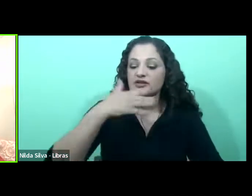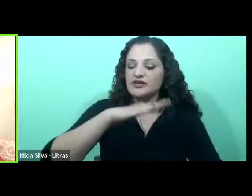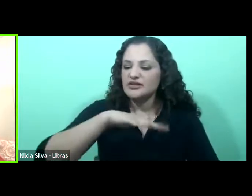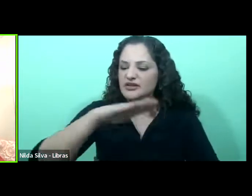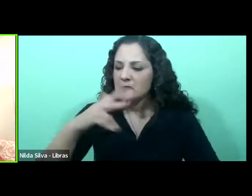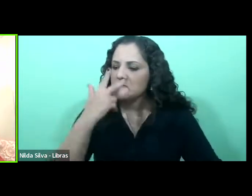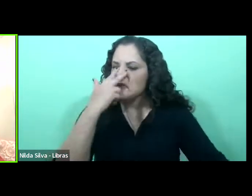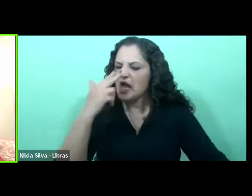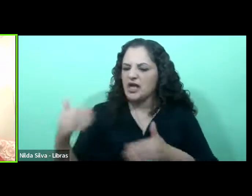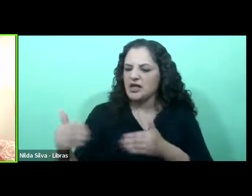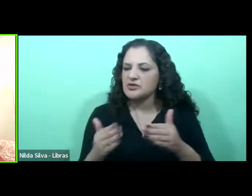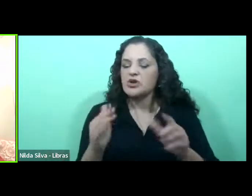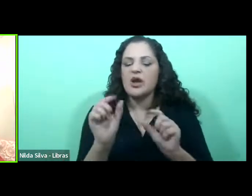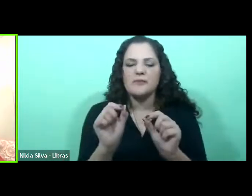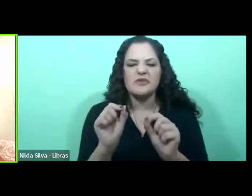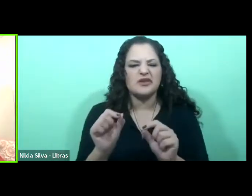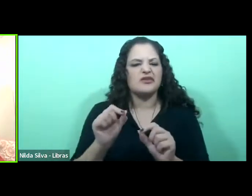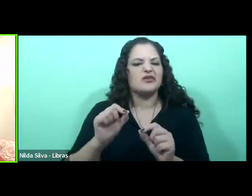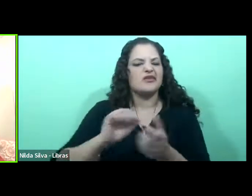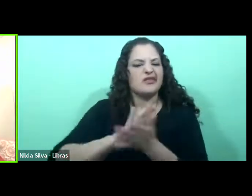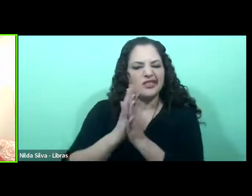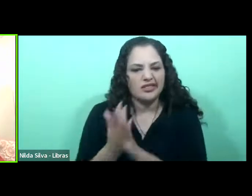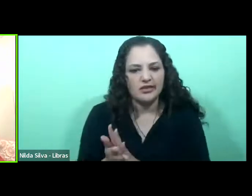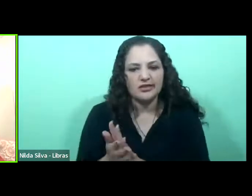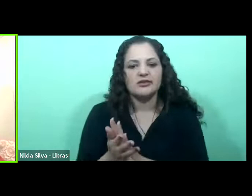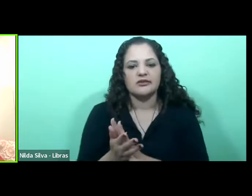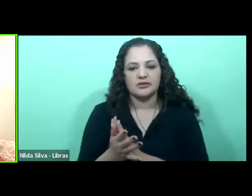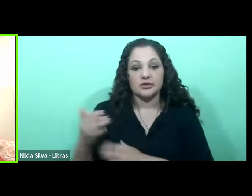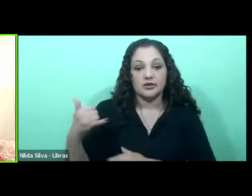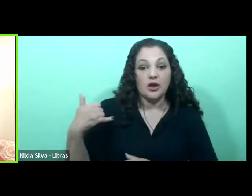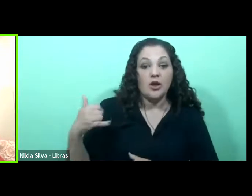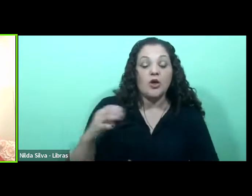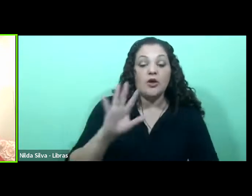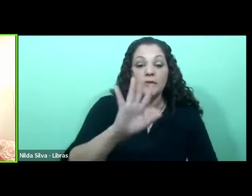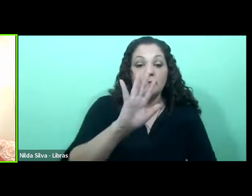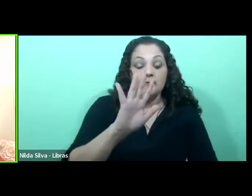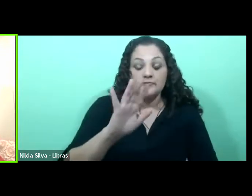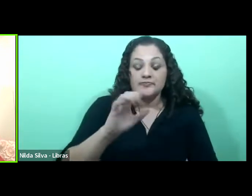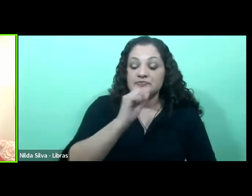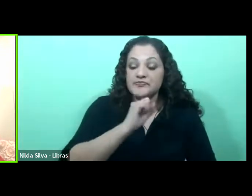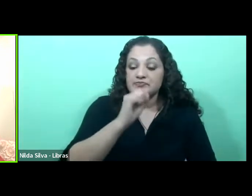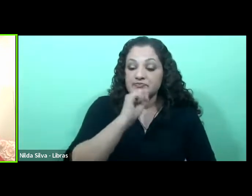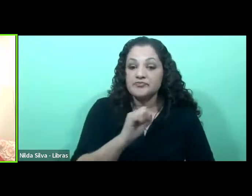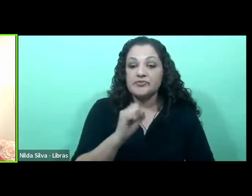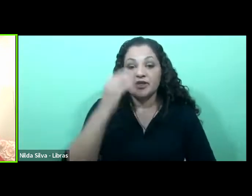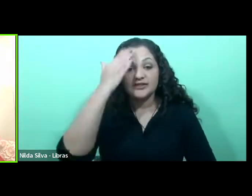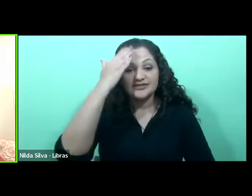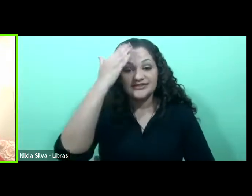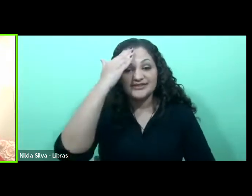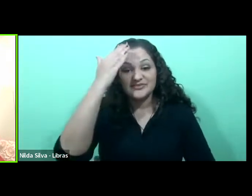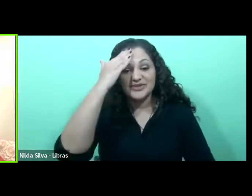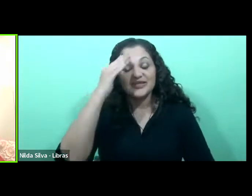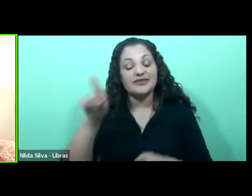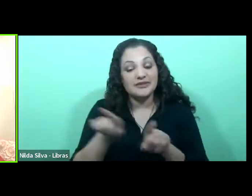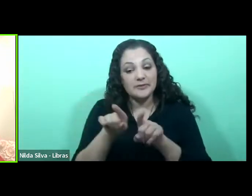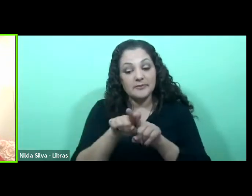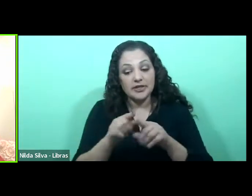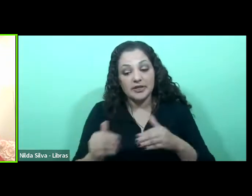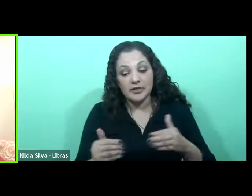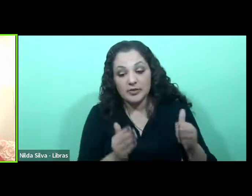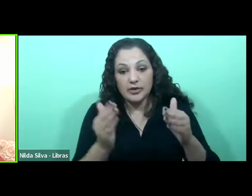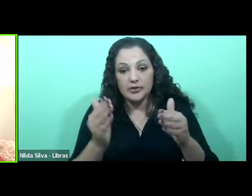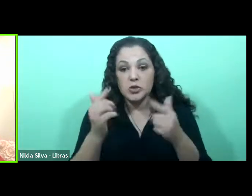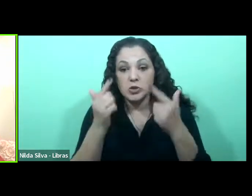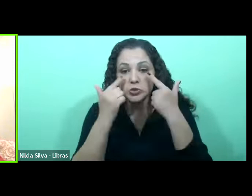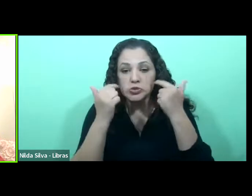em si é outro. Cultuar o riso não corrosivo, valorizar o choro sincero, formar para a